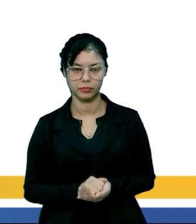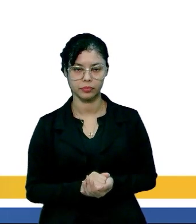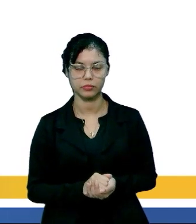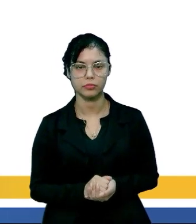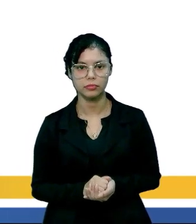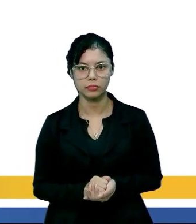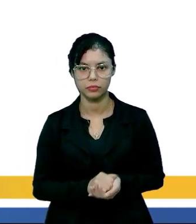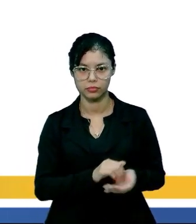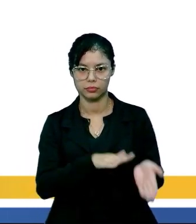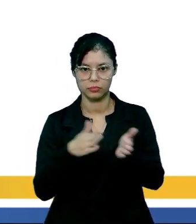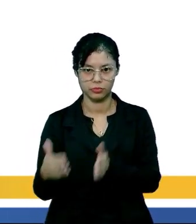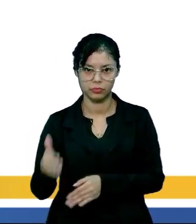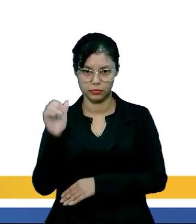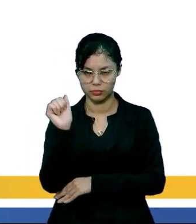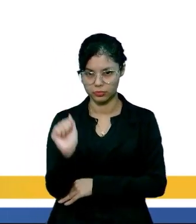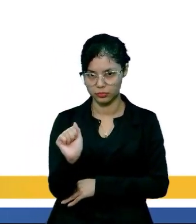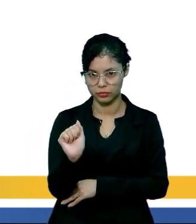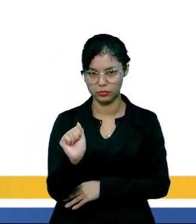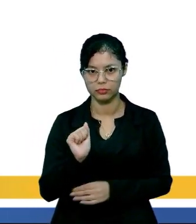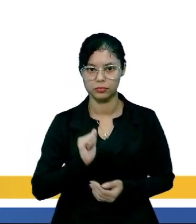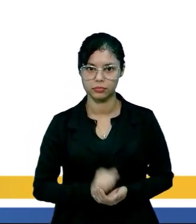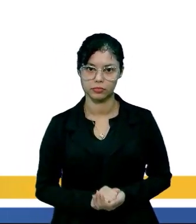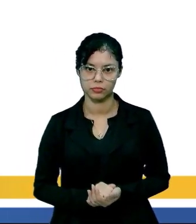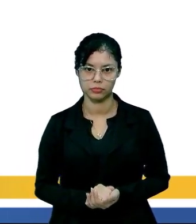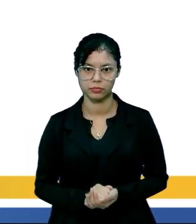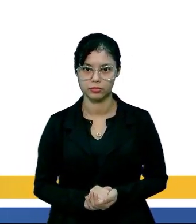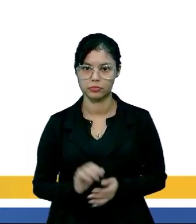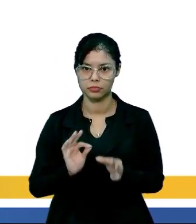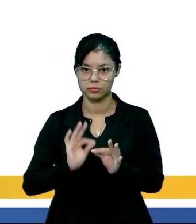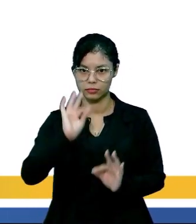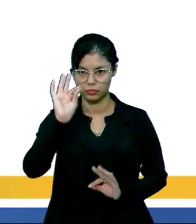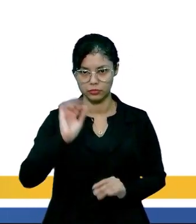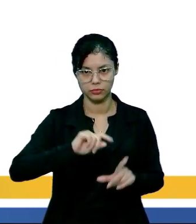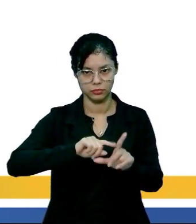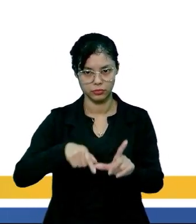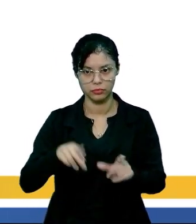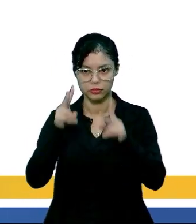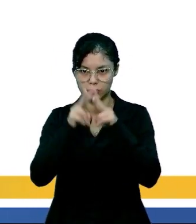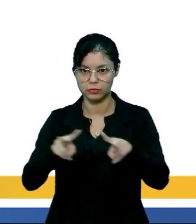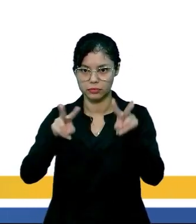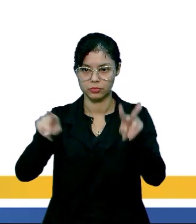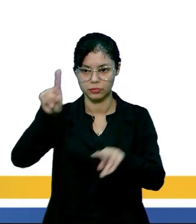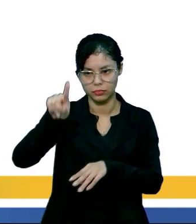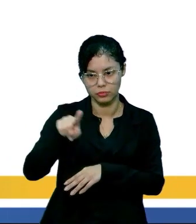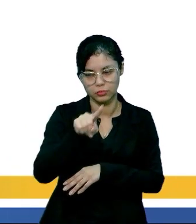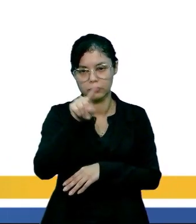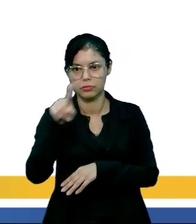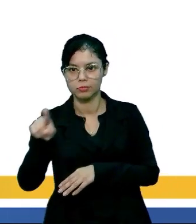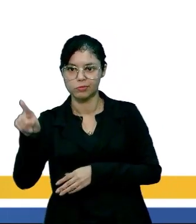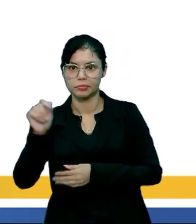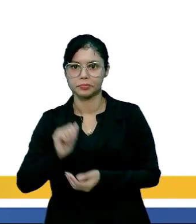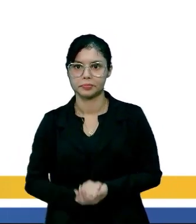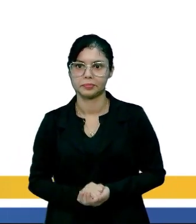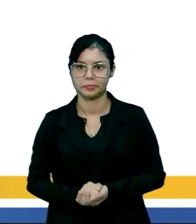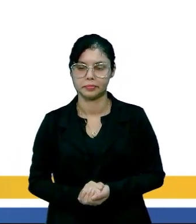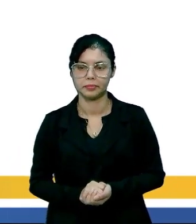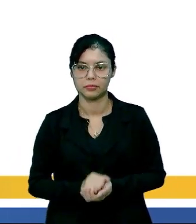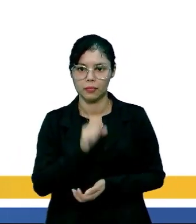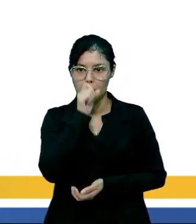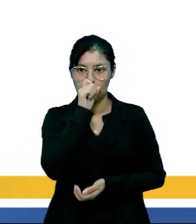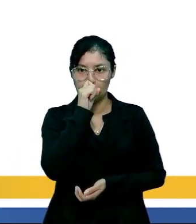seguinte procedimento. A partir de um ponto A, mediu o ângulo visual,